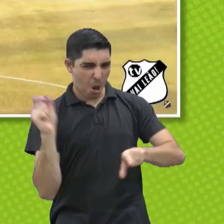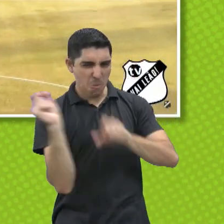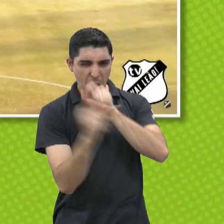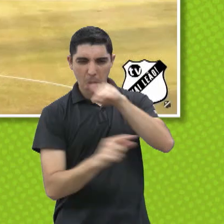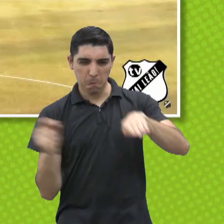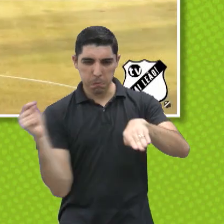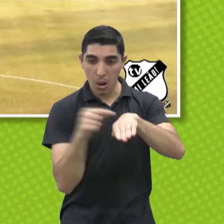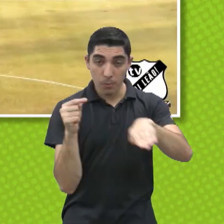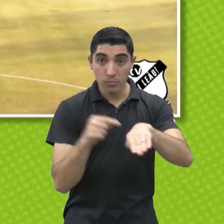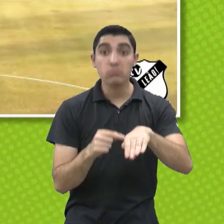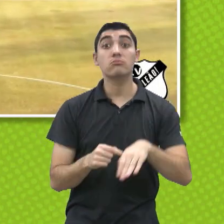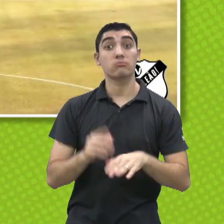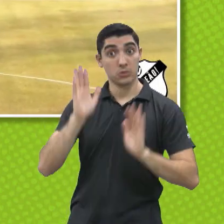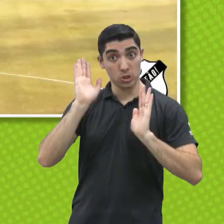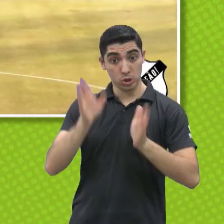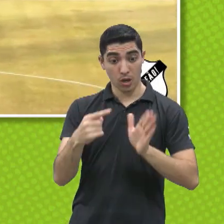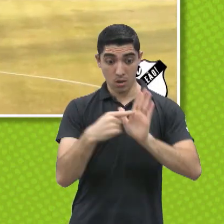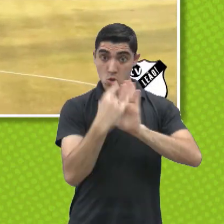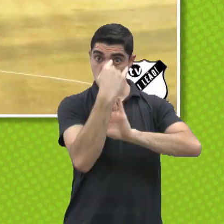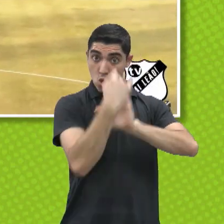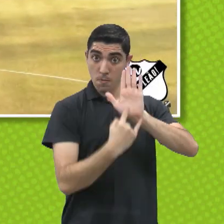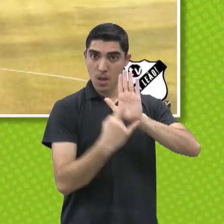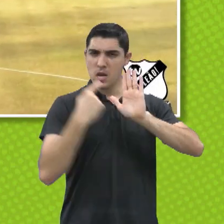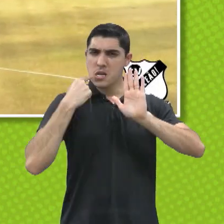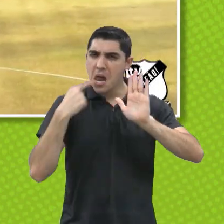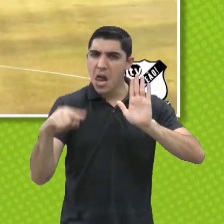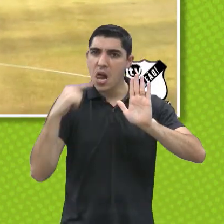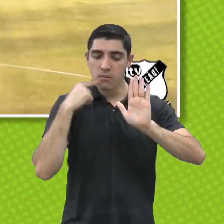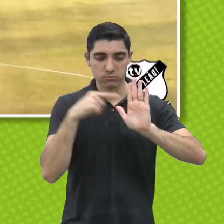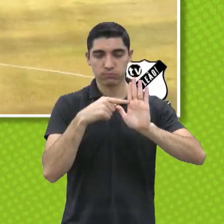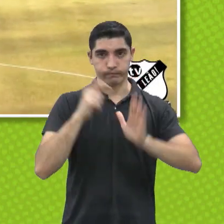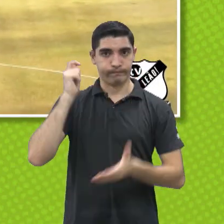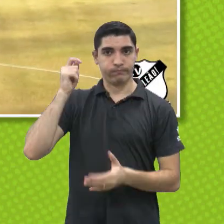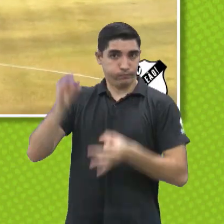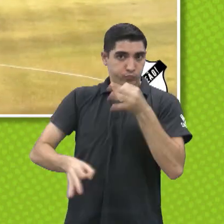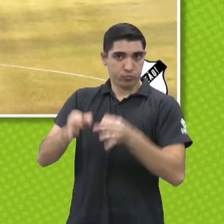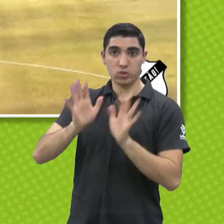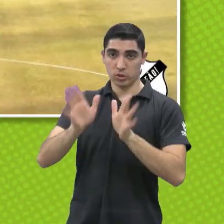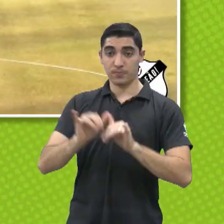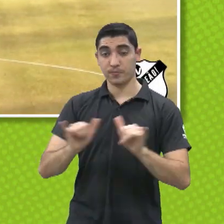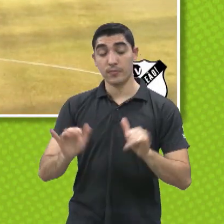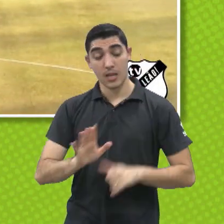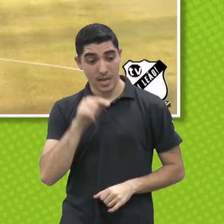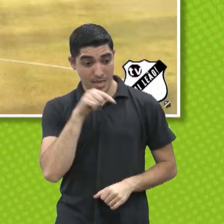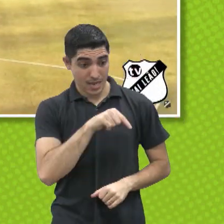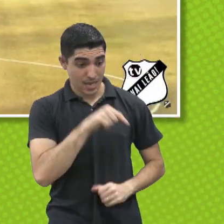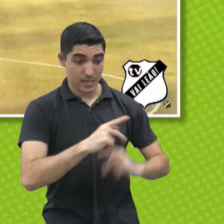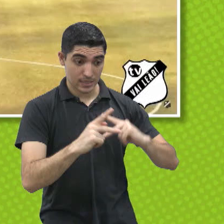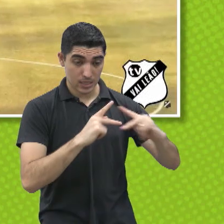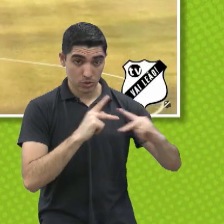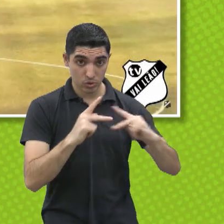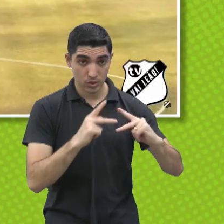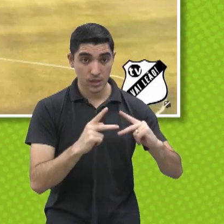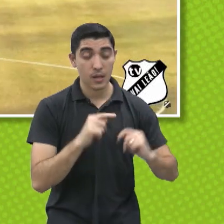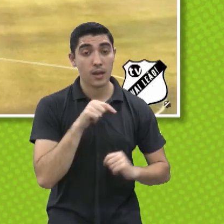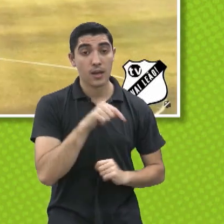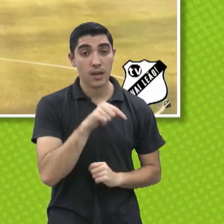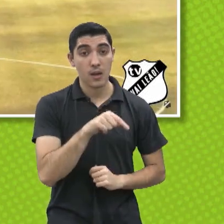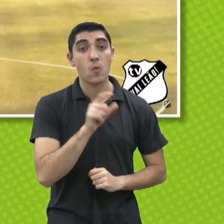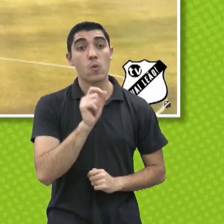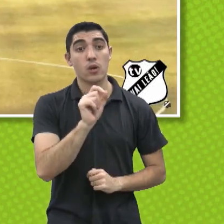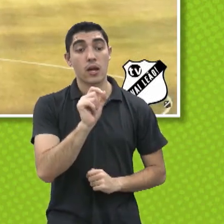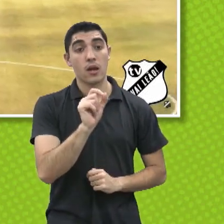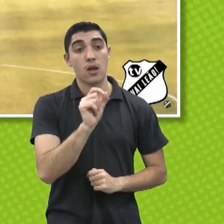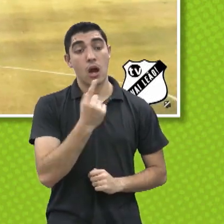colocado aí pelo relator, teria desencadeado aí a confusão. Para o São José, a pena foi de perda de um mando